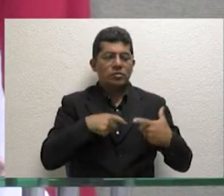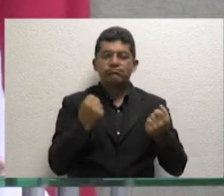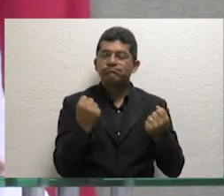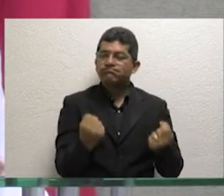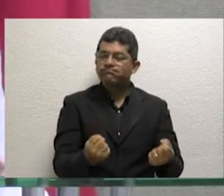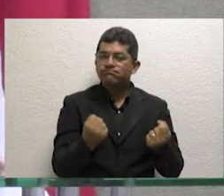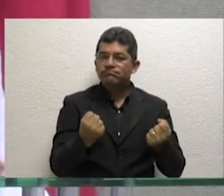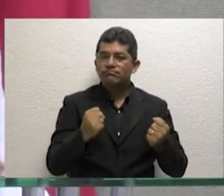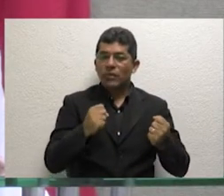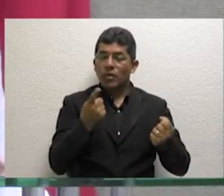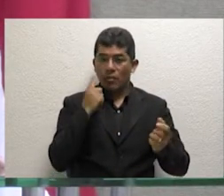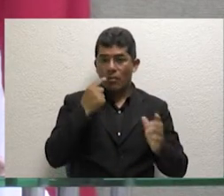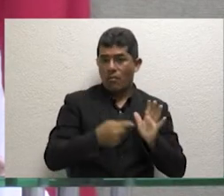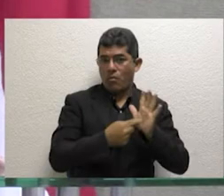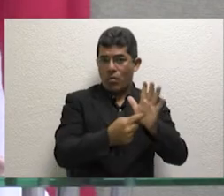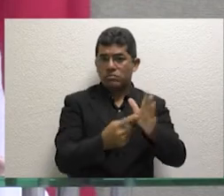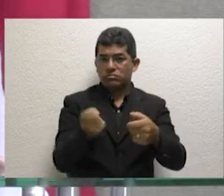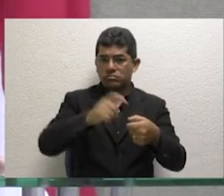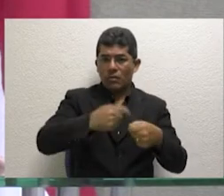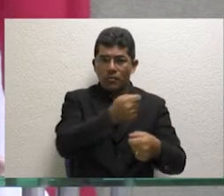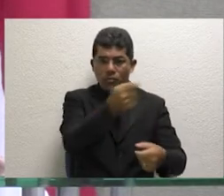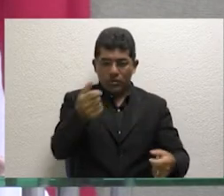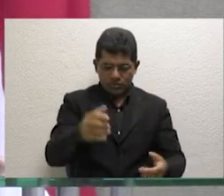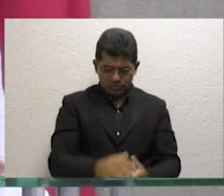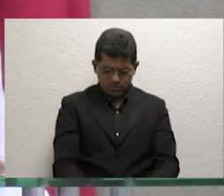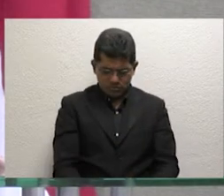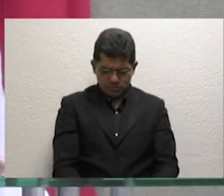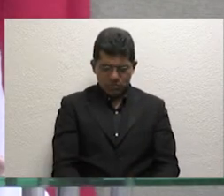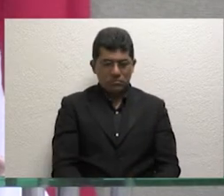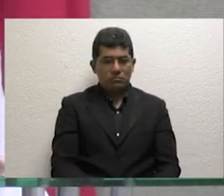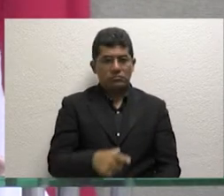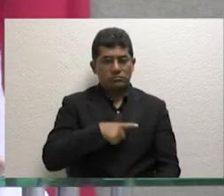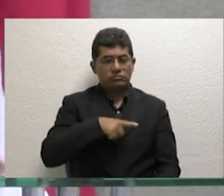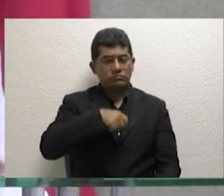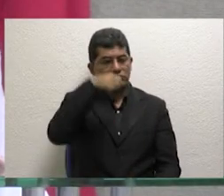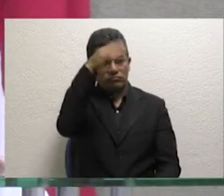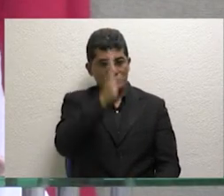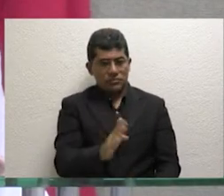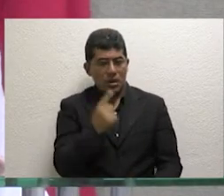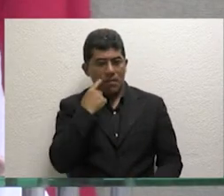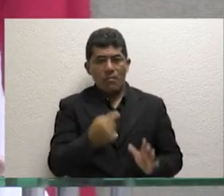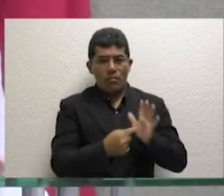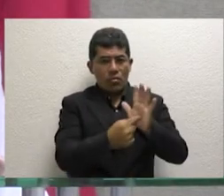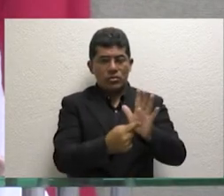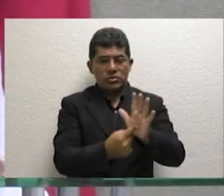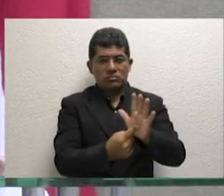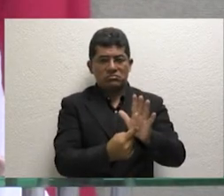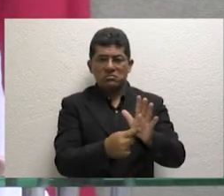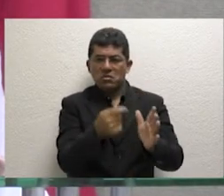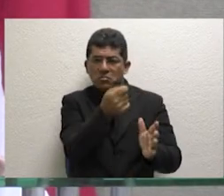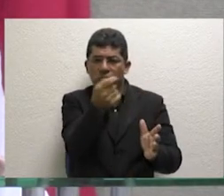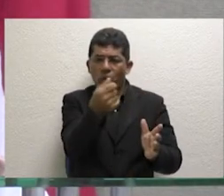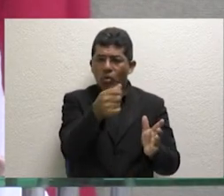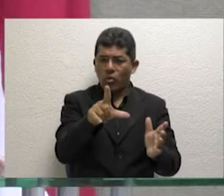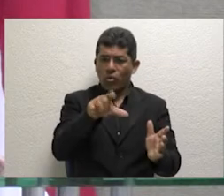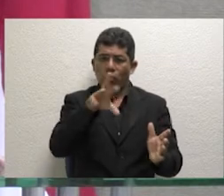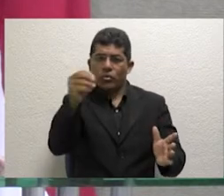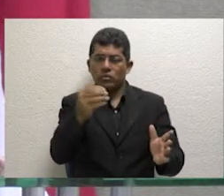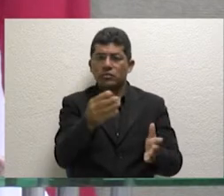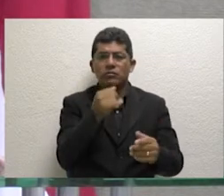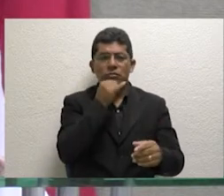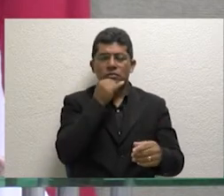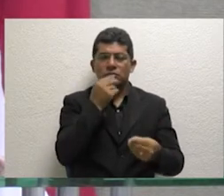grande e traz pouco retorno ao país e diz que o nosso modelo